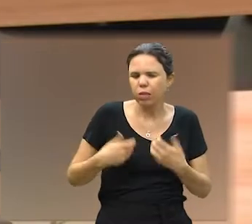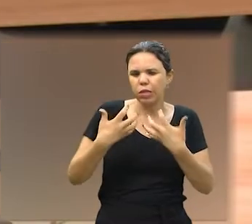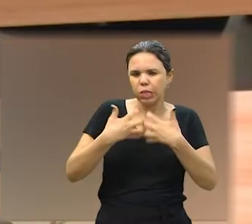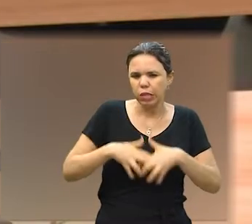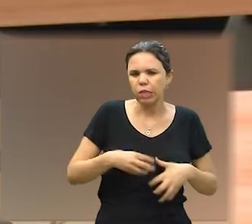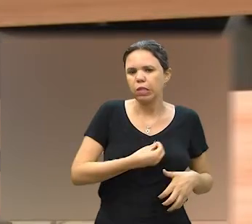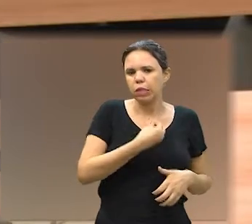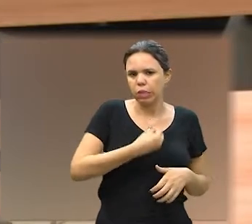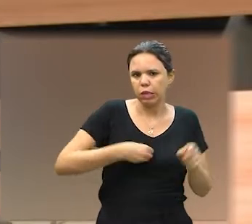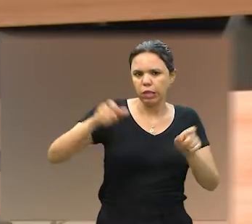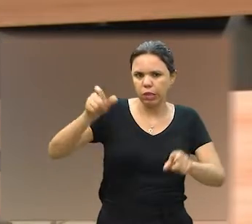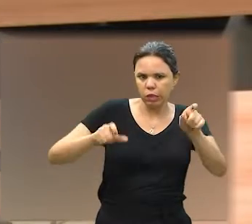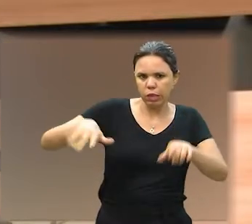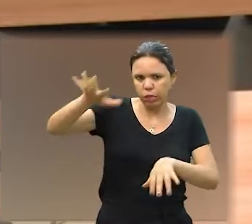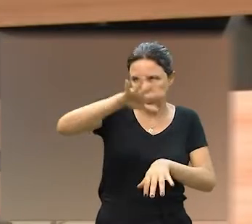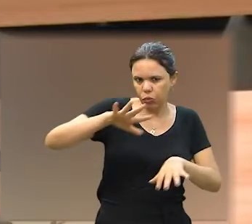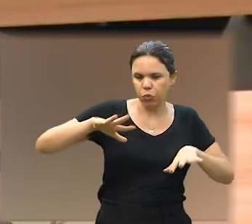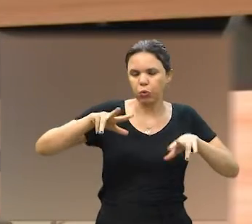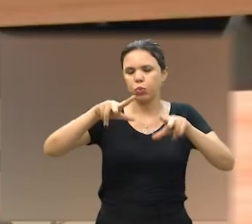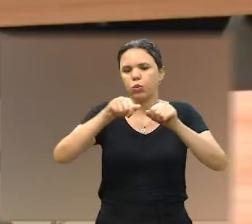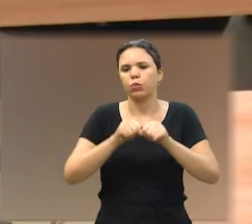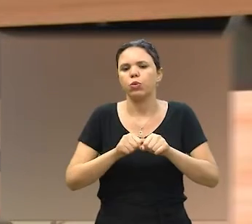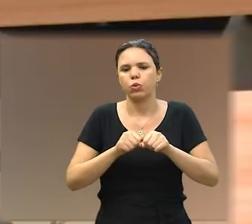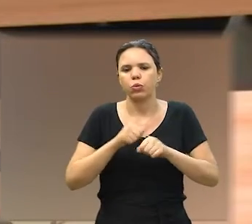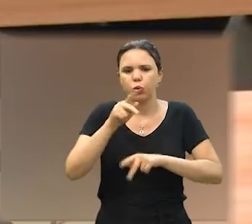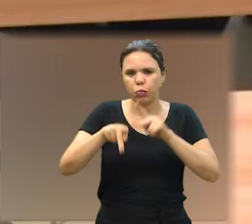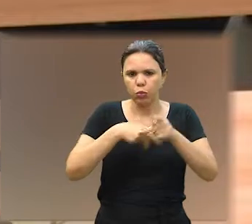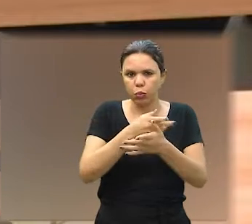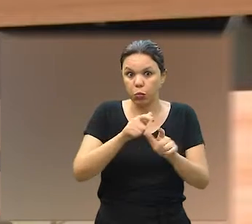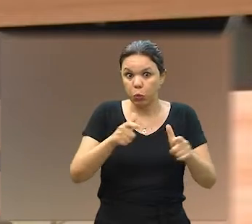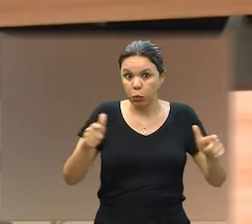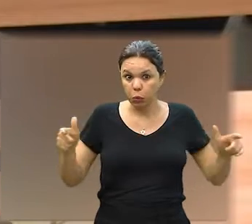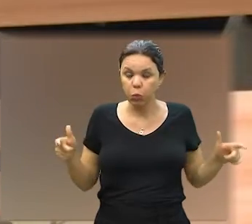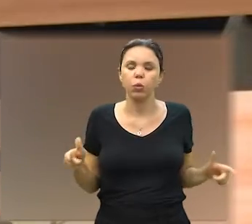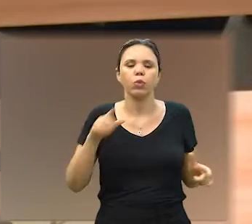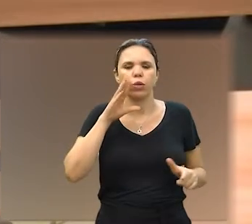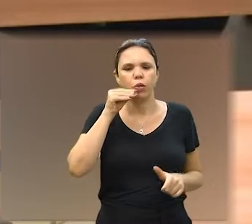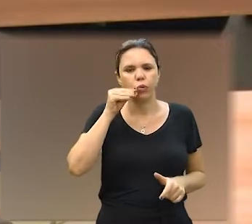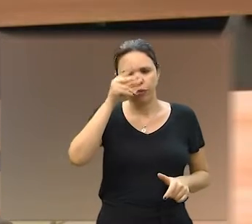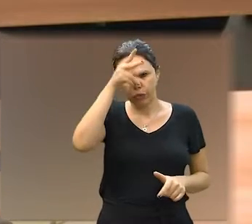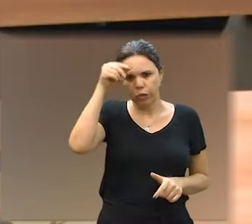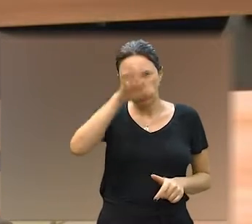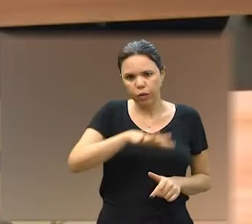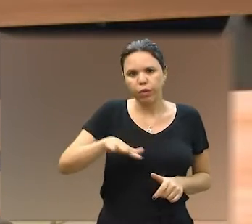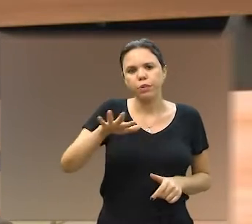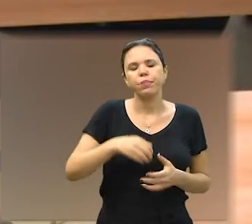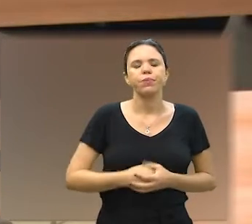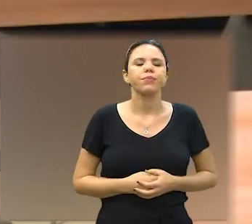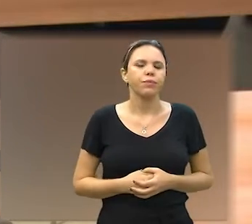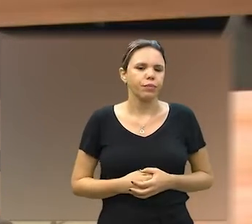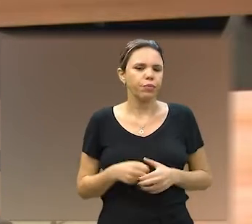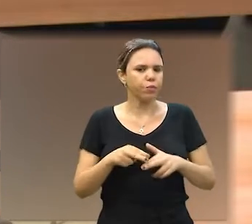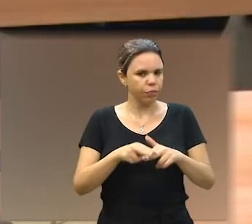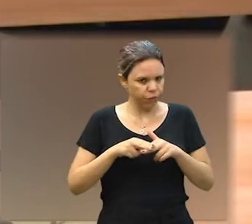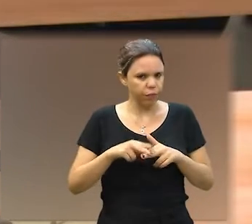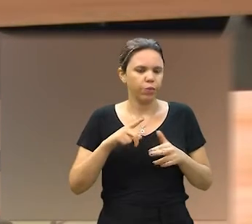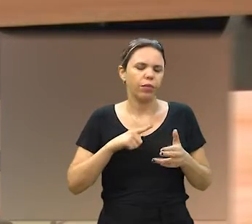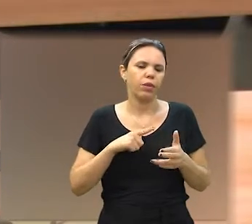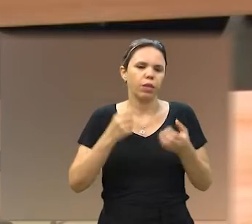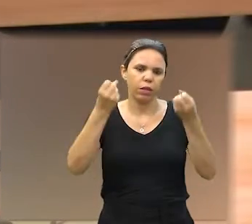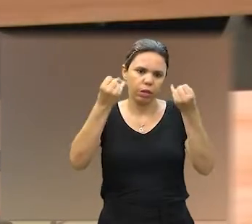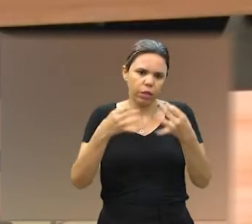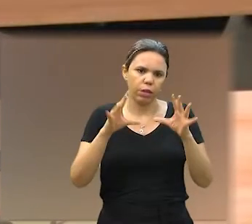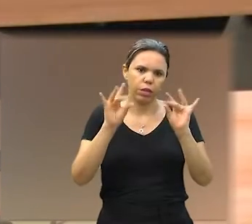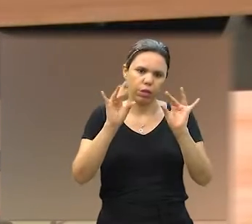de uma população enorme de servidores, e por isso tem que ser tratado com toda a